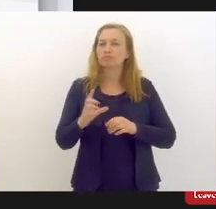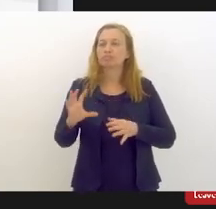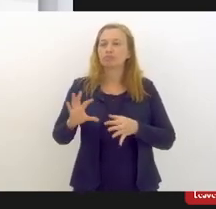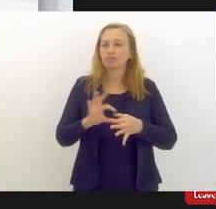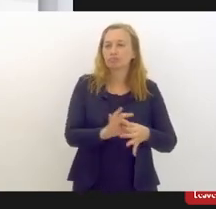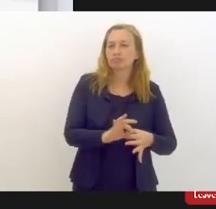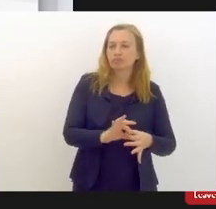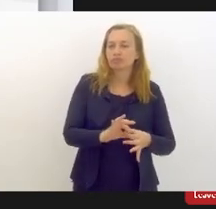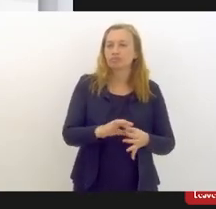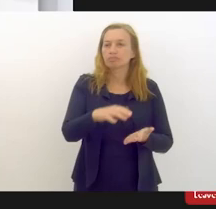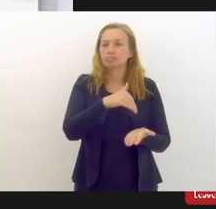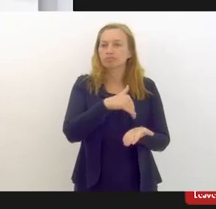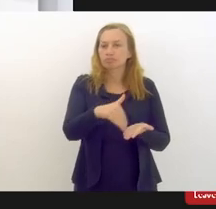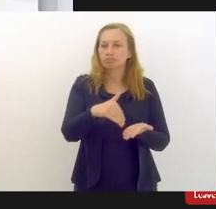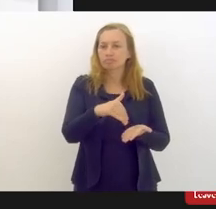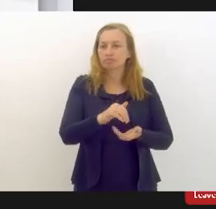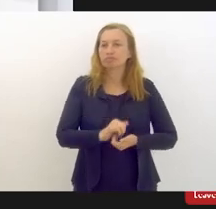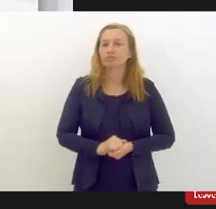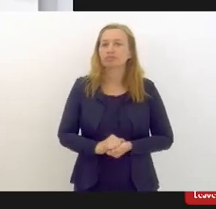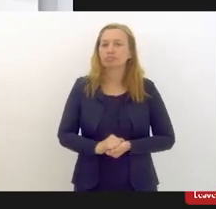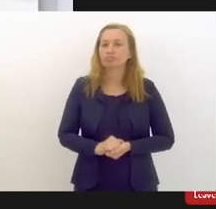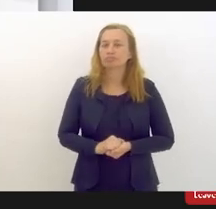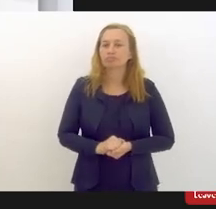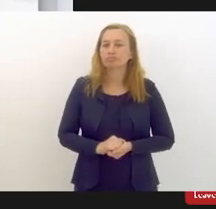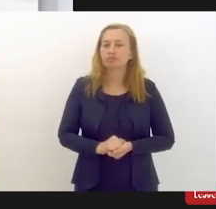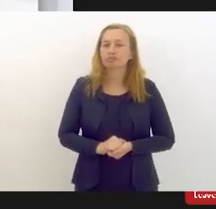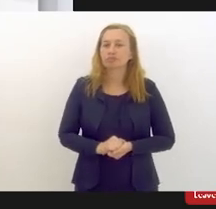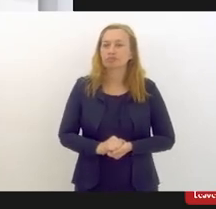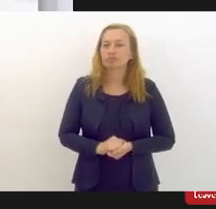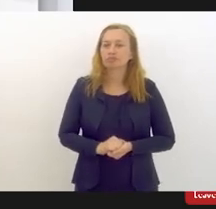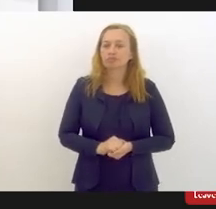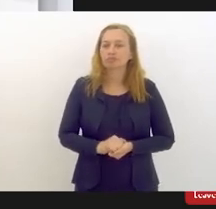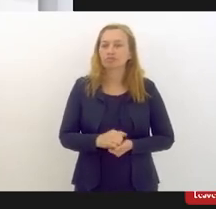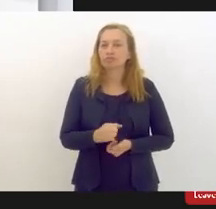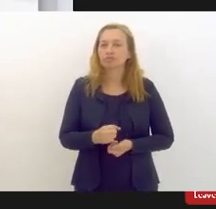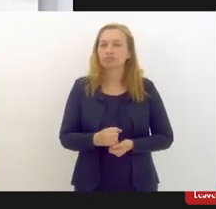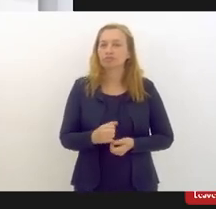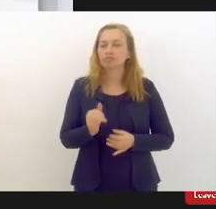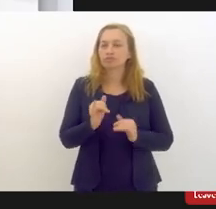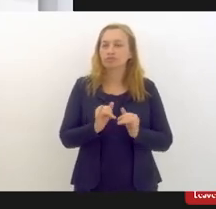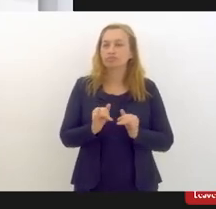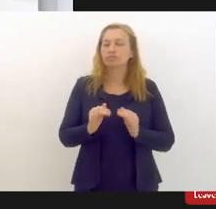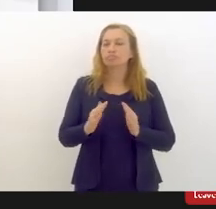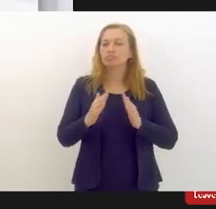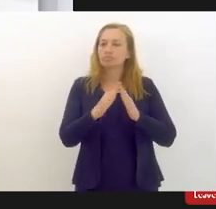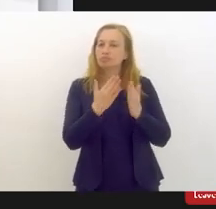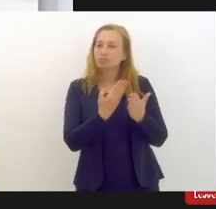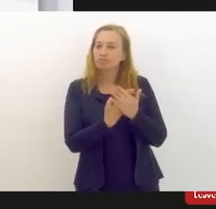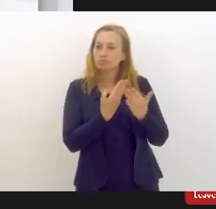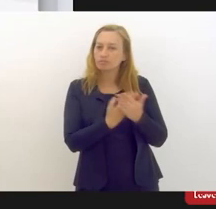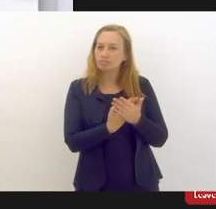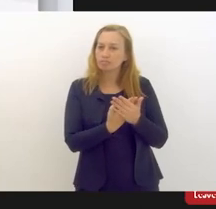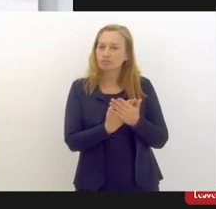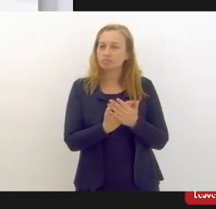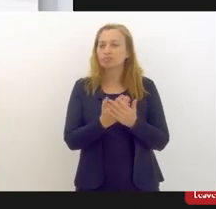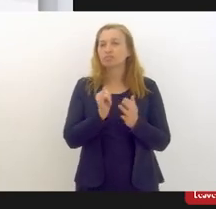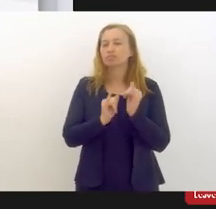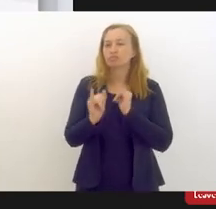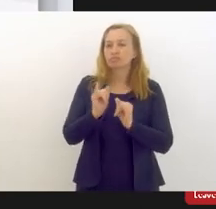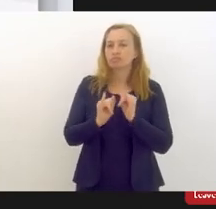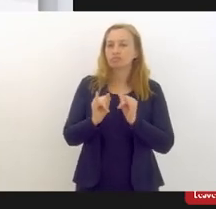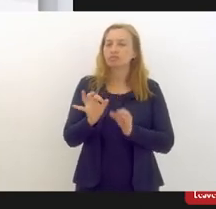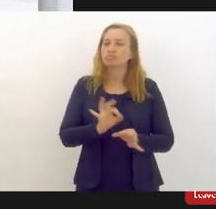gabinete do secretário. Tem como premissa demandas advindas da direção das escolas, das unidades, e também